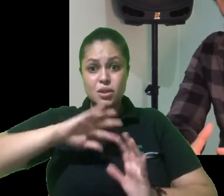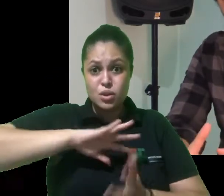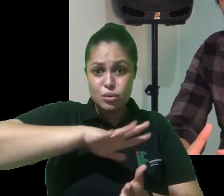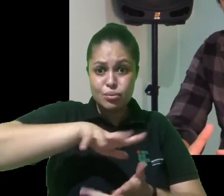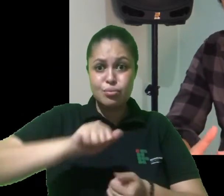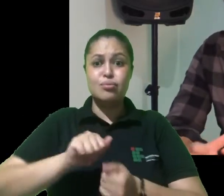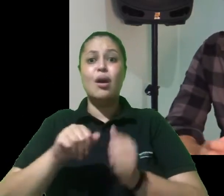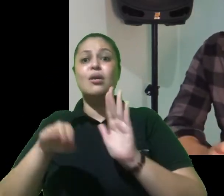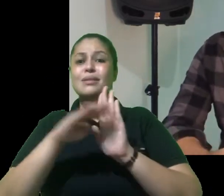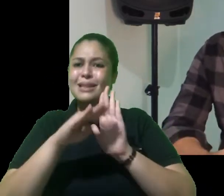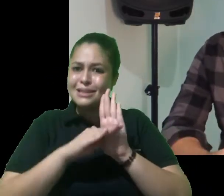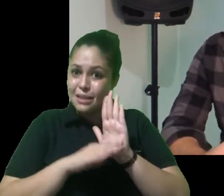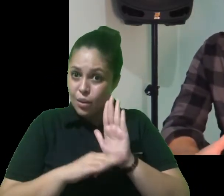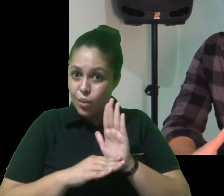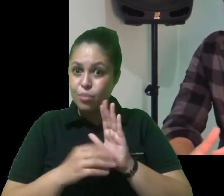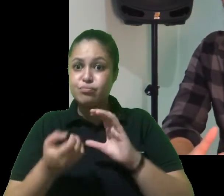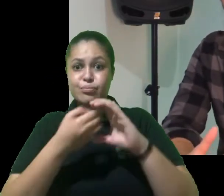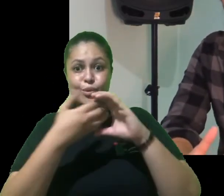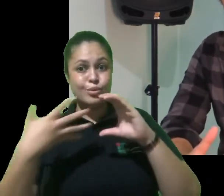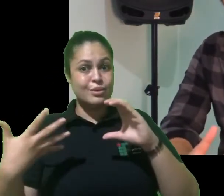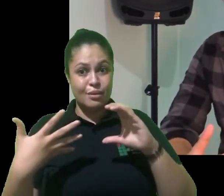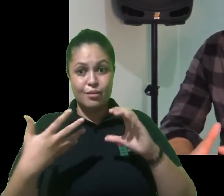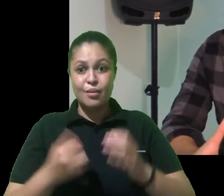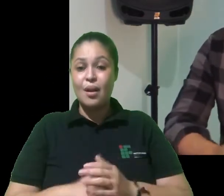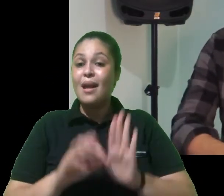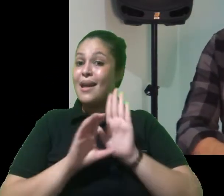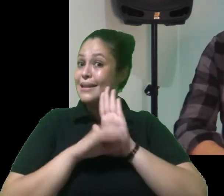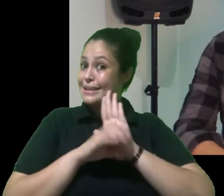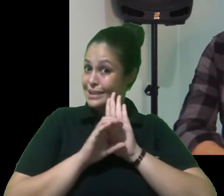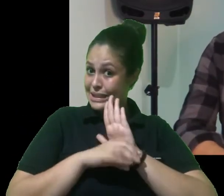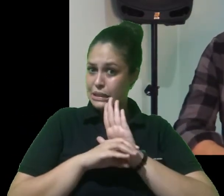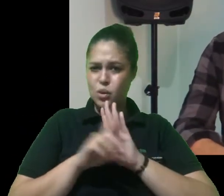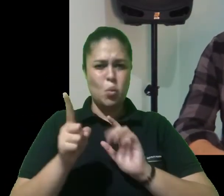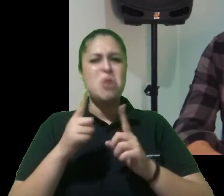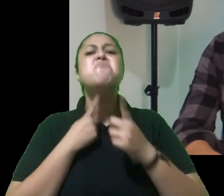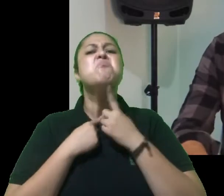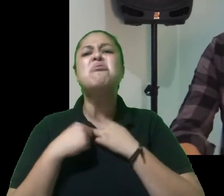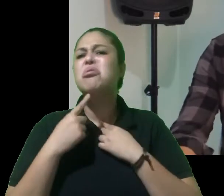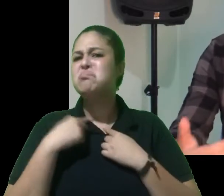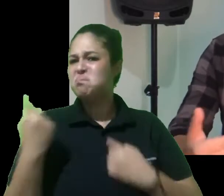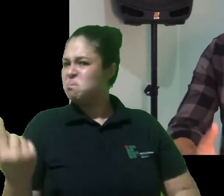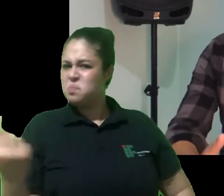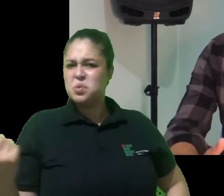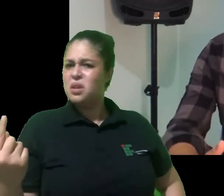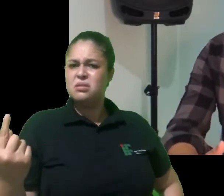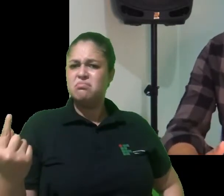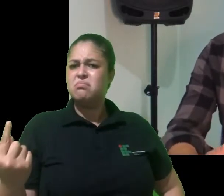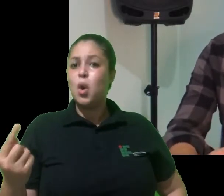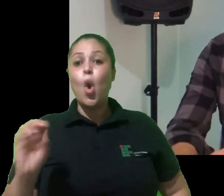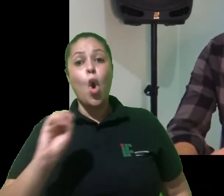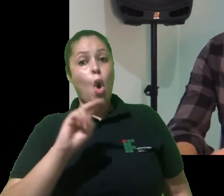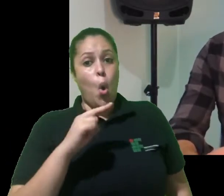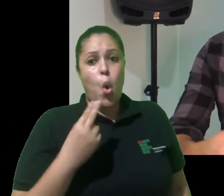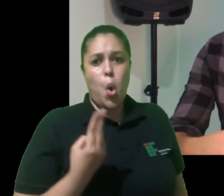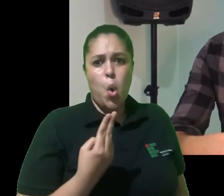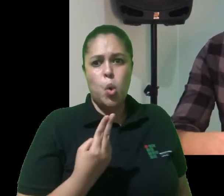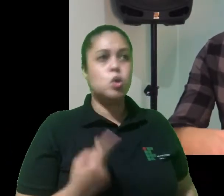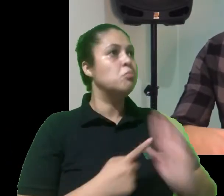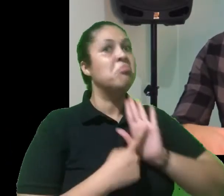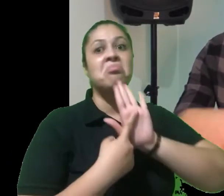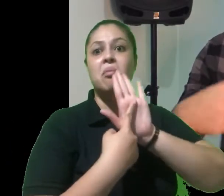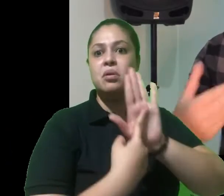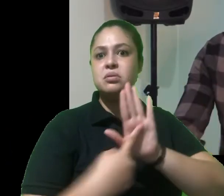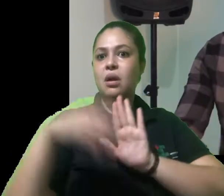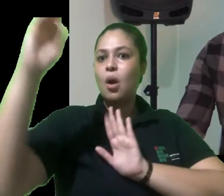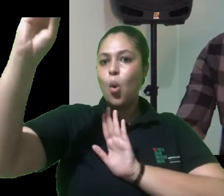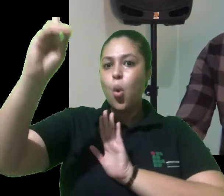da geografia, suas categorias e os seus conceitos não são frutos de uma vontade individual ou de